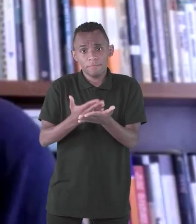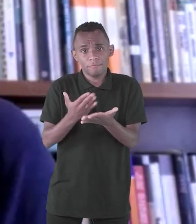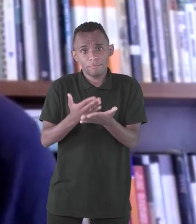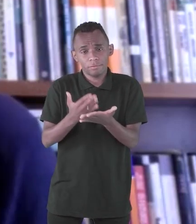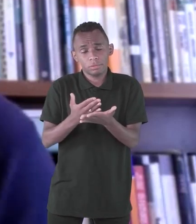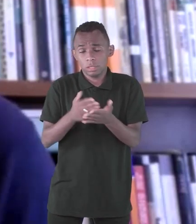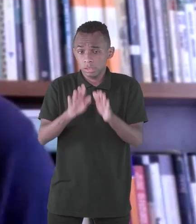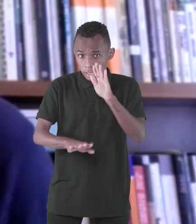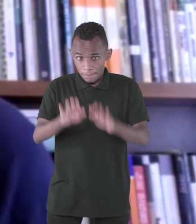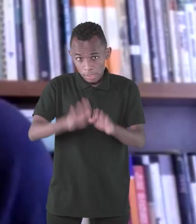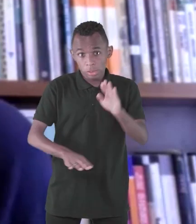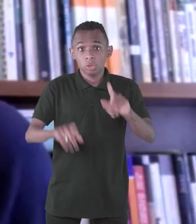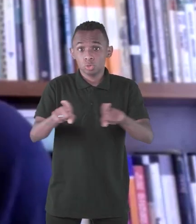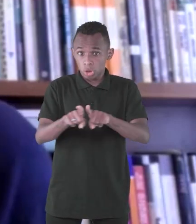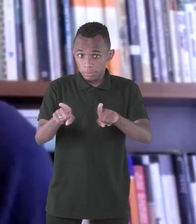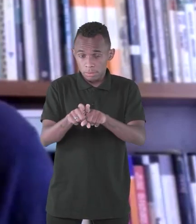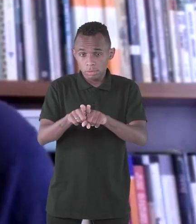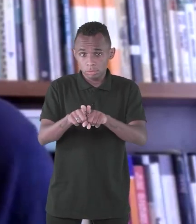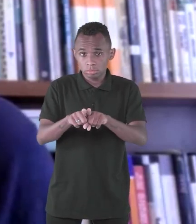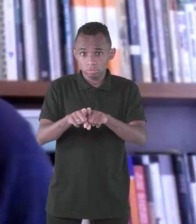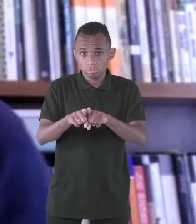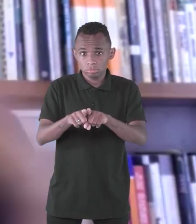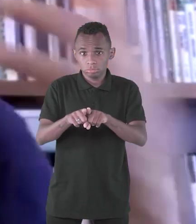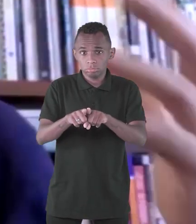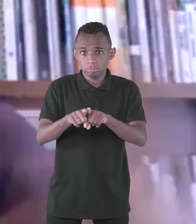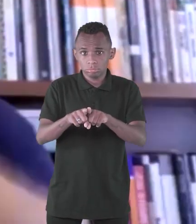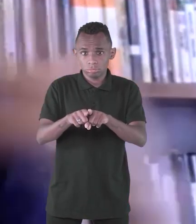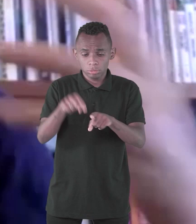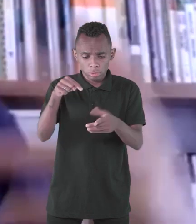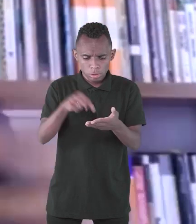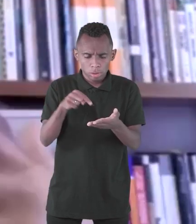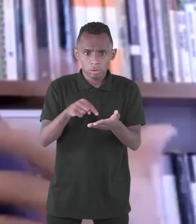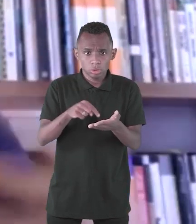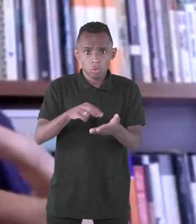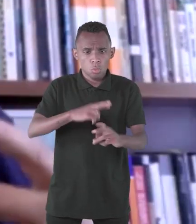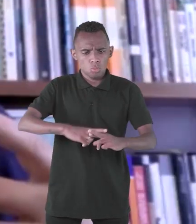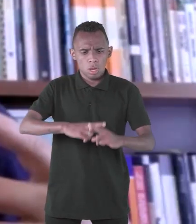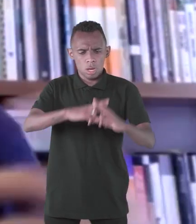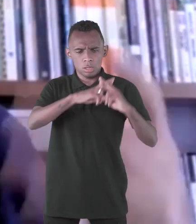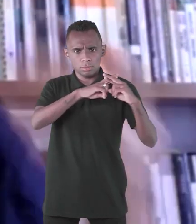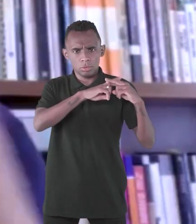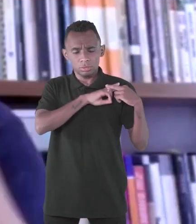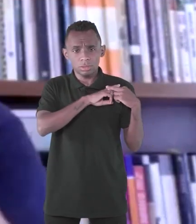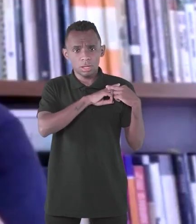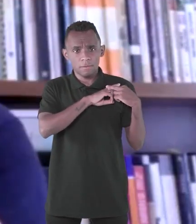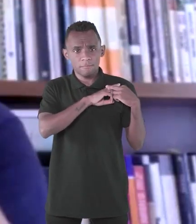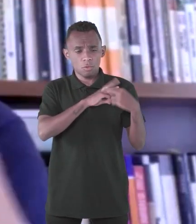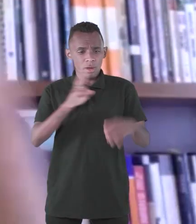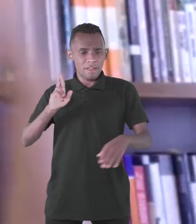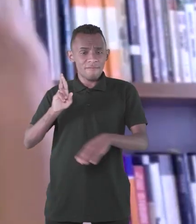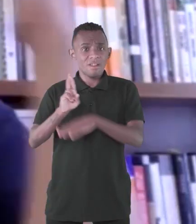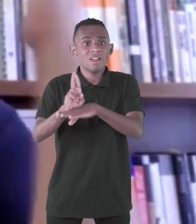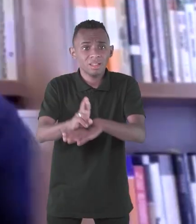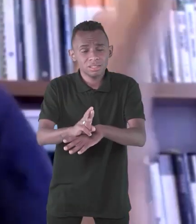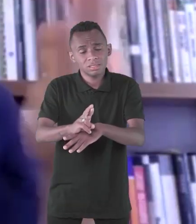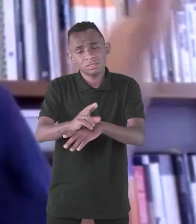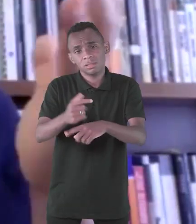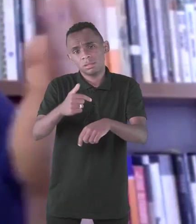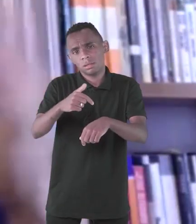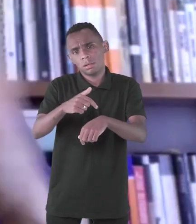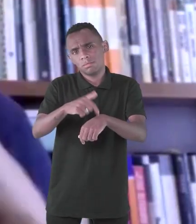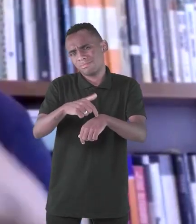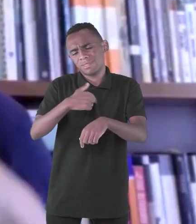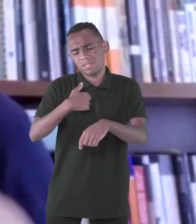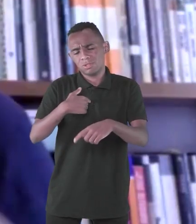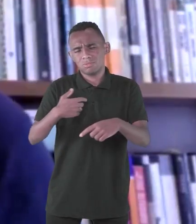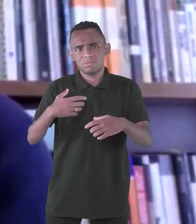como às vezes, mestres, oráculos, sabe? estou passando por uma situação muito